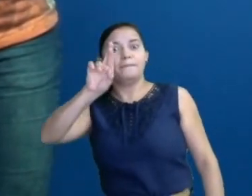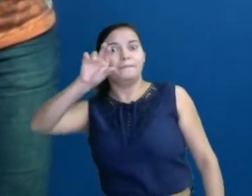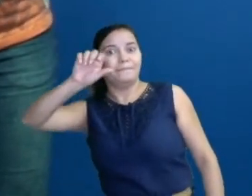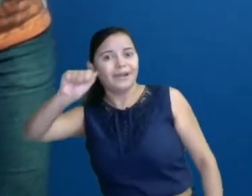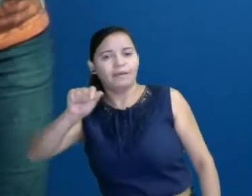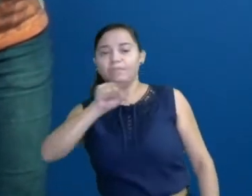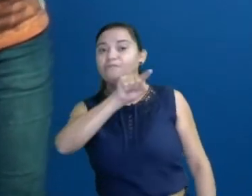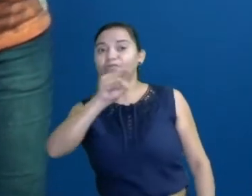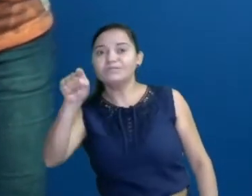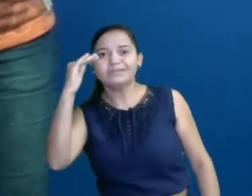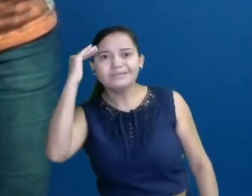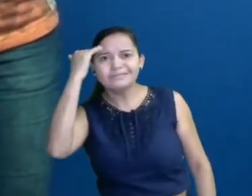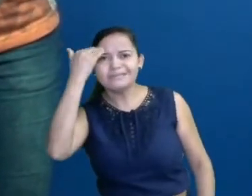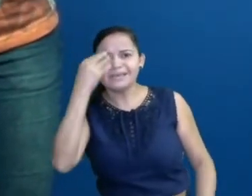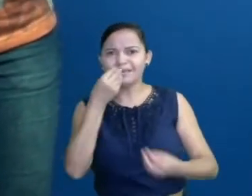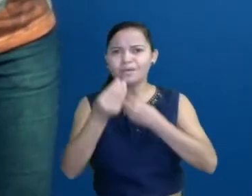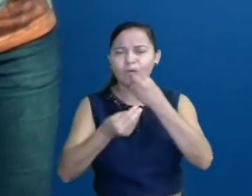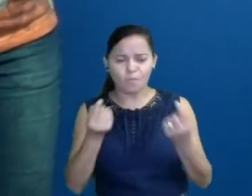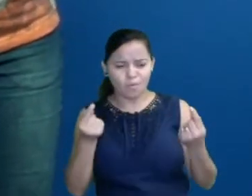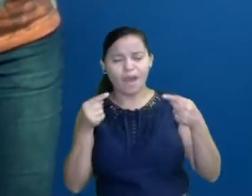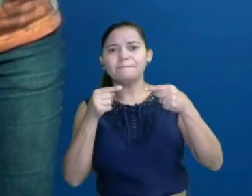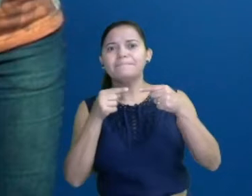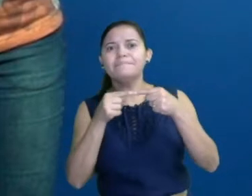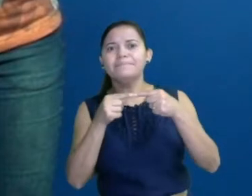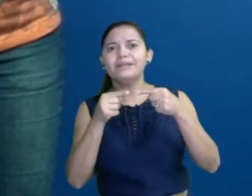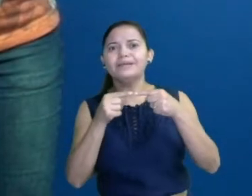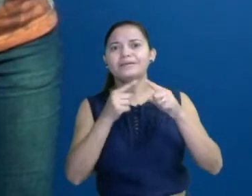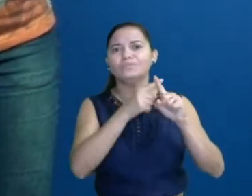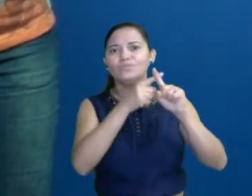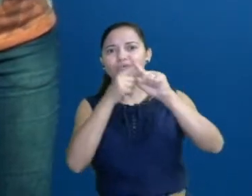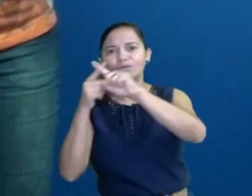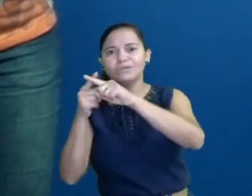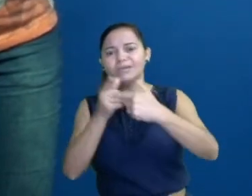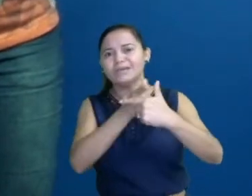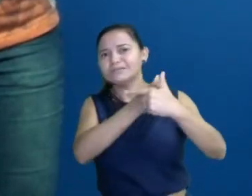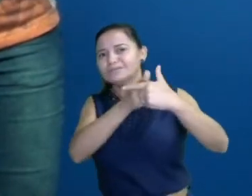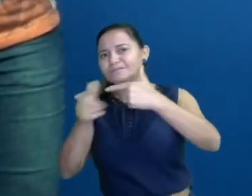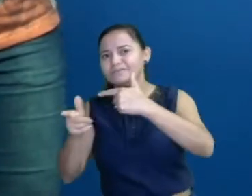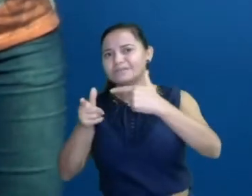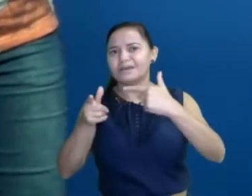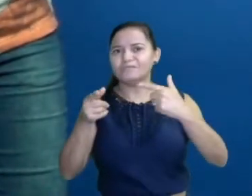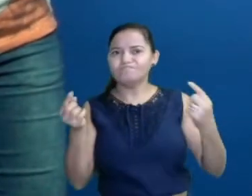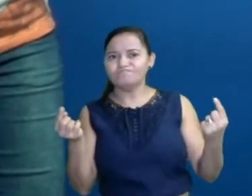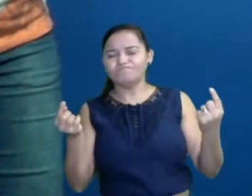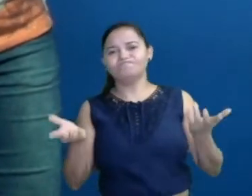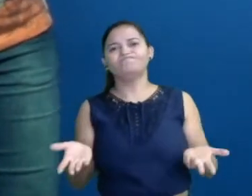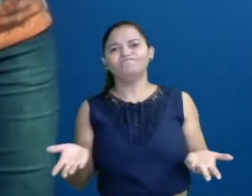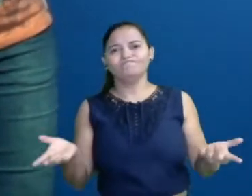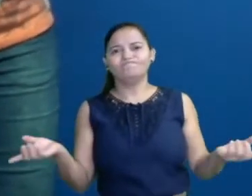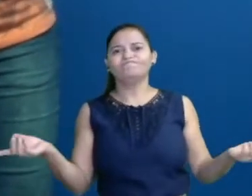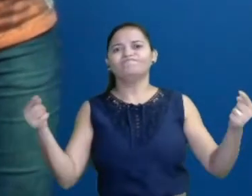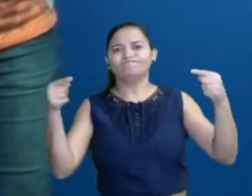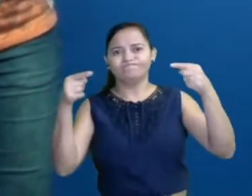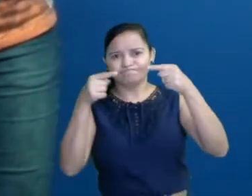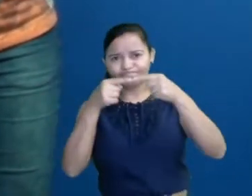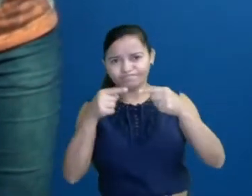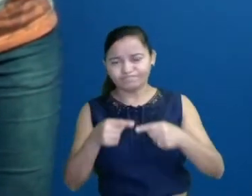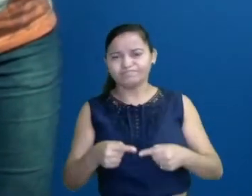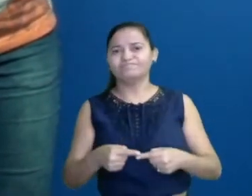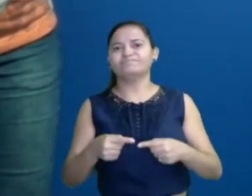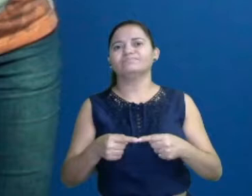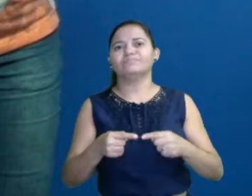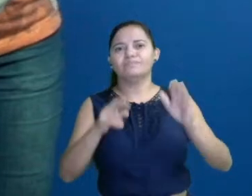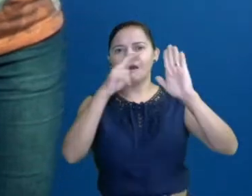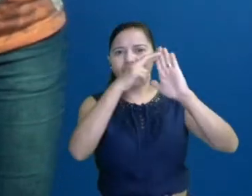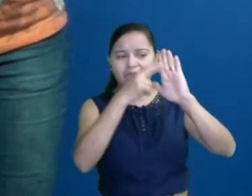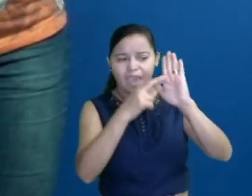situações que a gente pode resolver aí multiplicação e divisão relacionadas a essa essas regras né